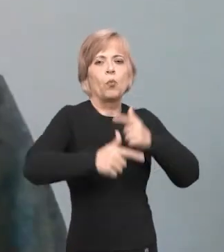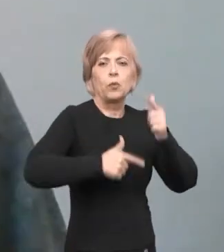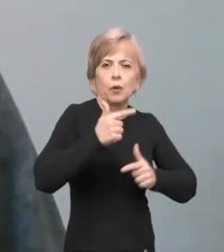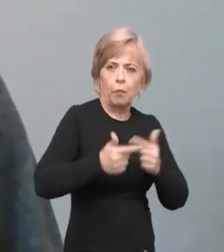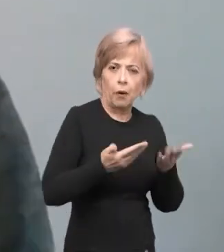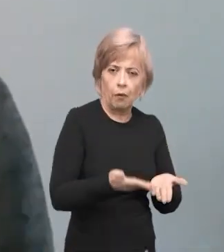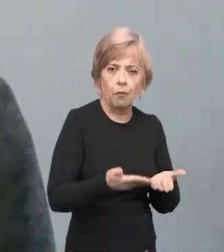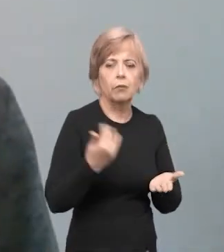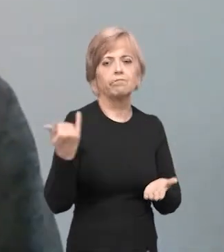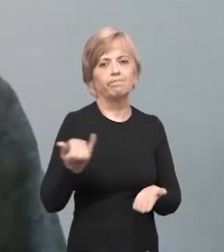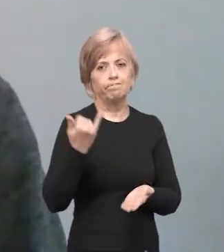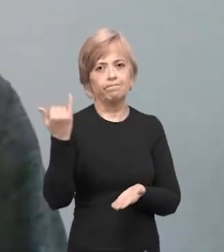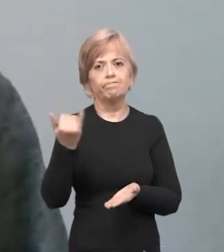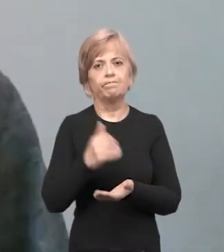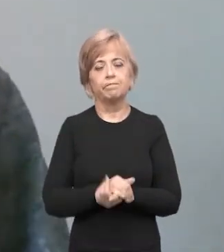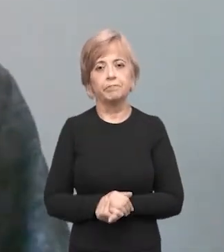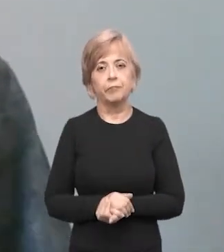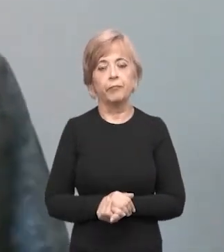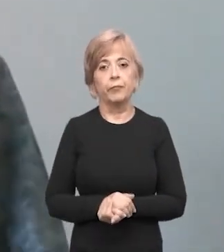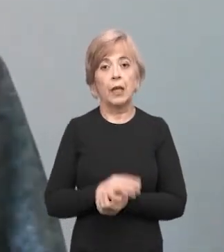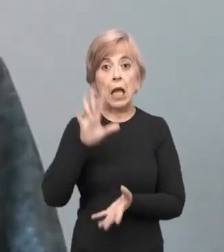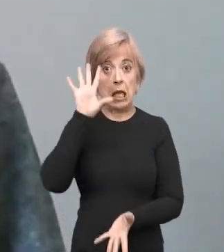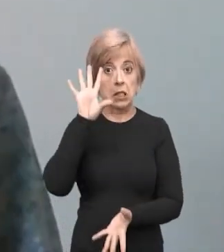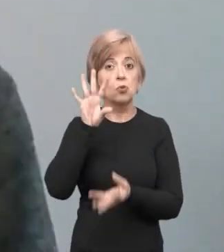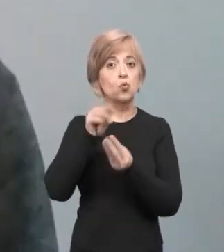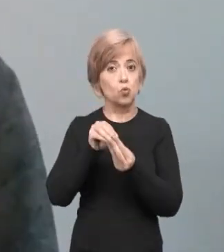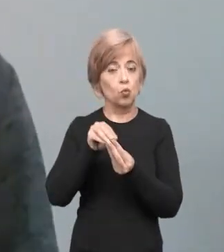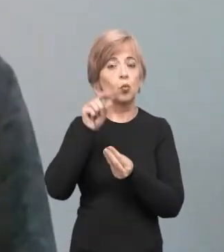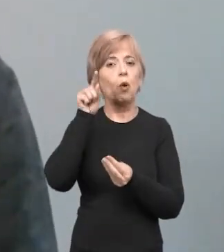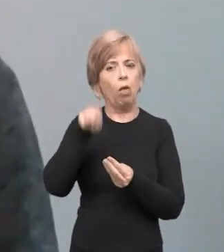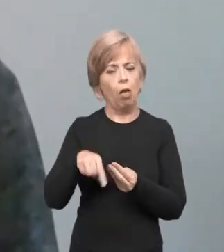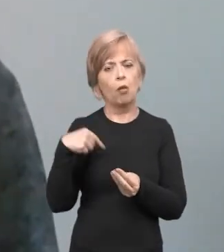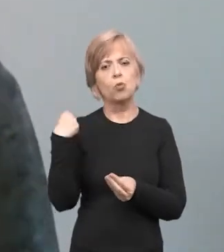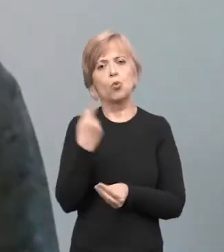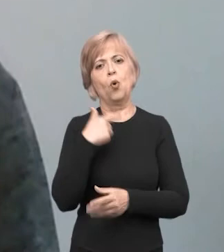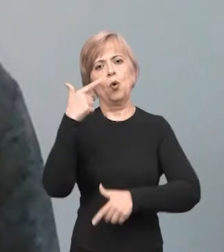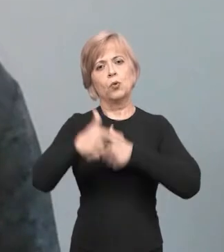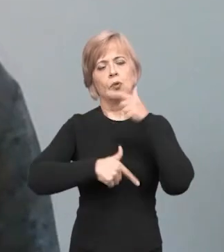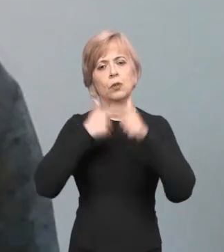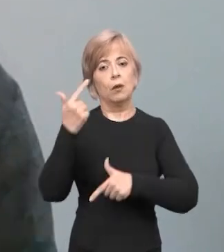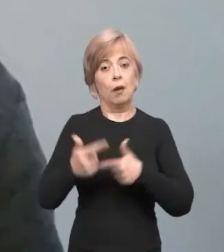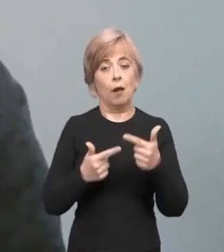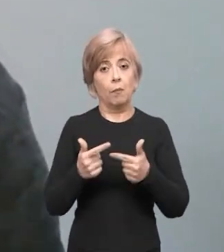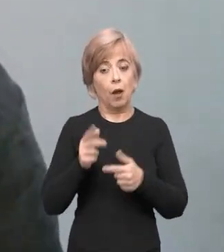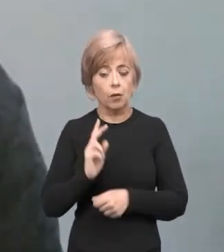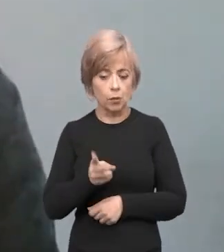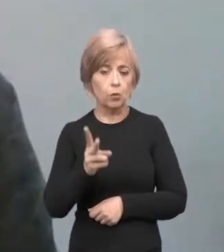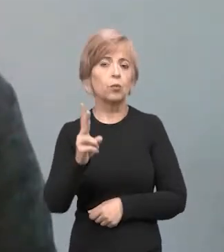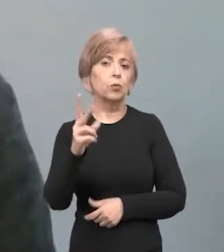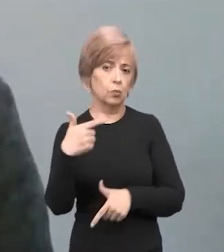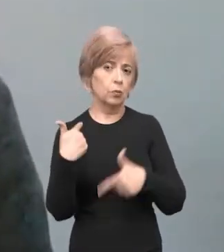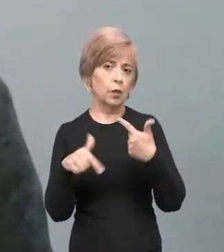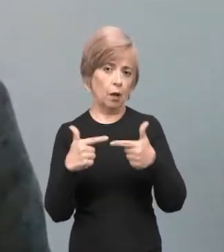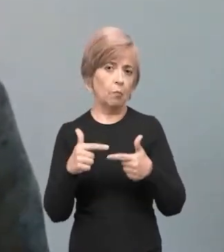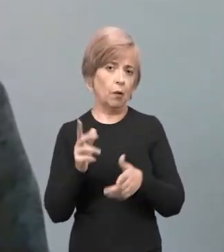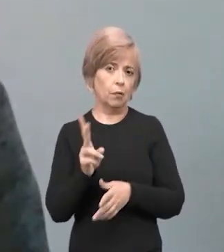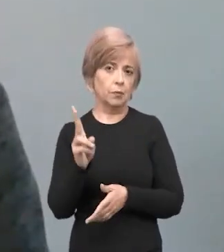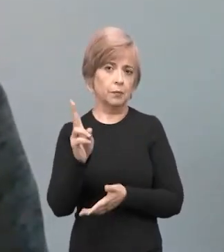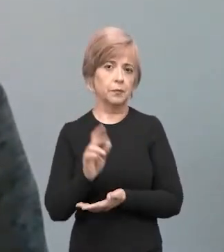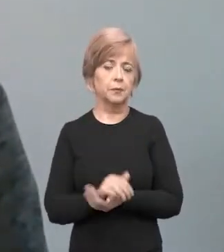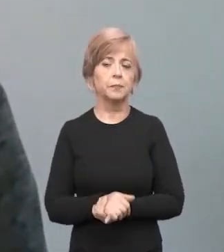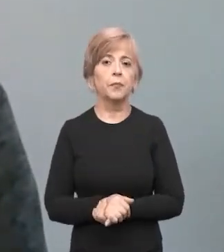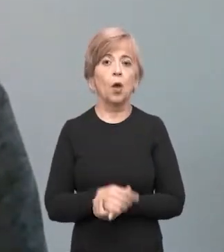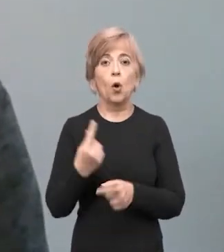atuar. E, assim, em resumo, foi essa a nossa atuação e continua sendo essa a